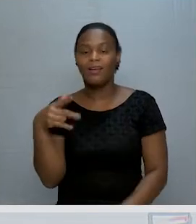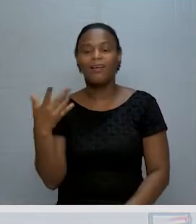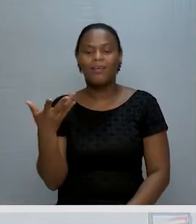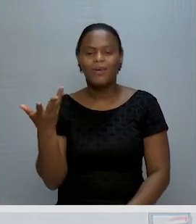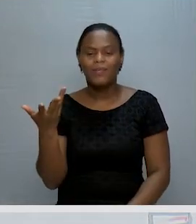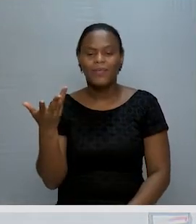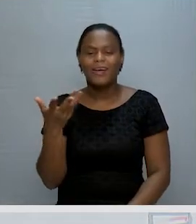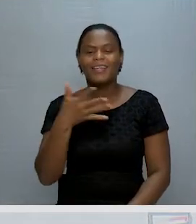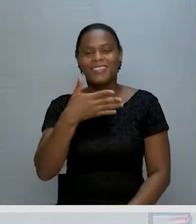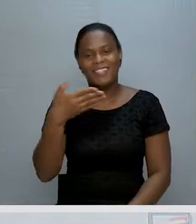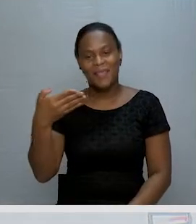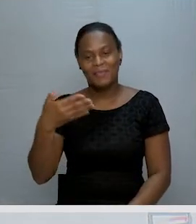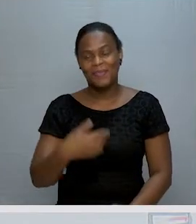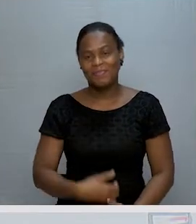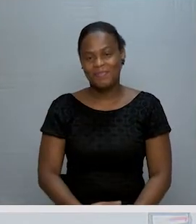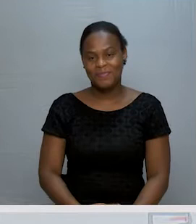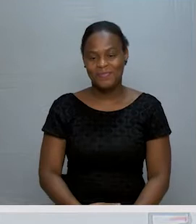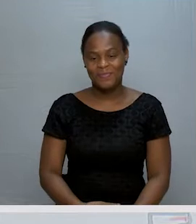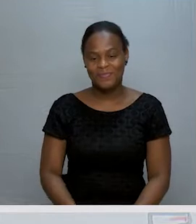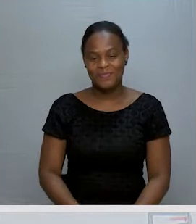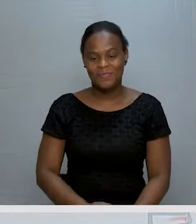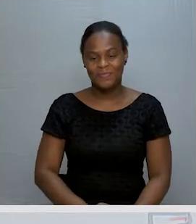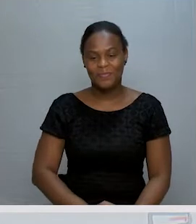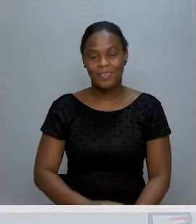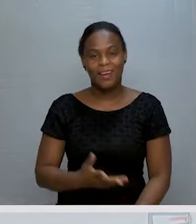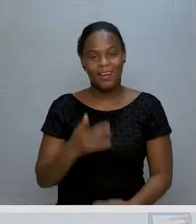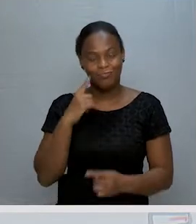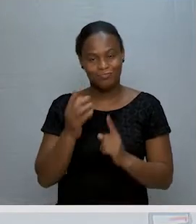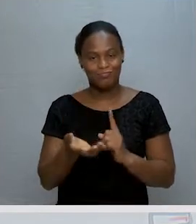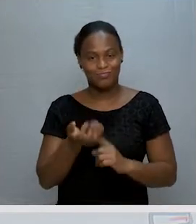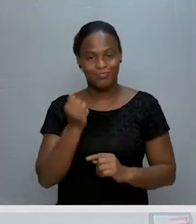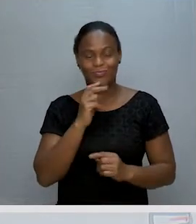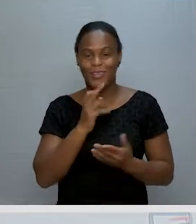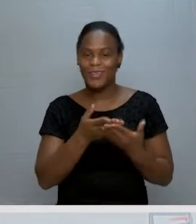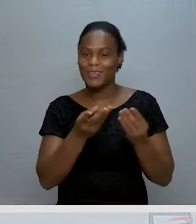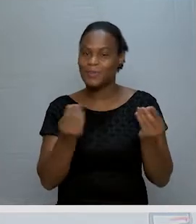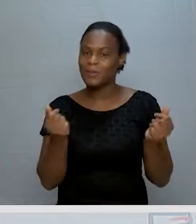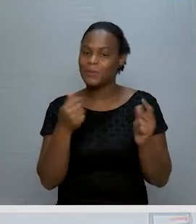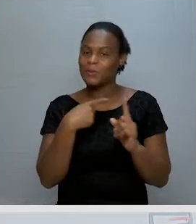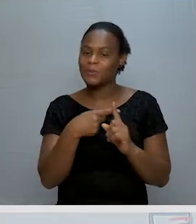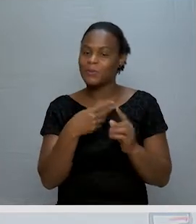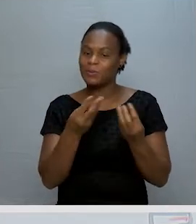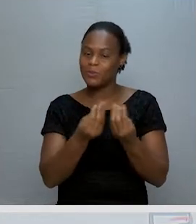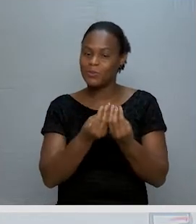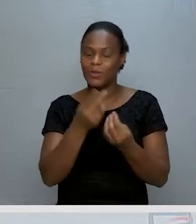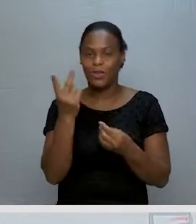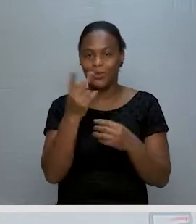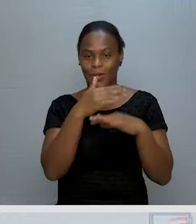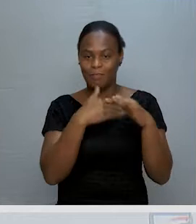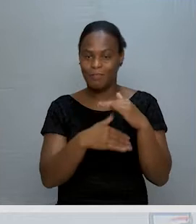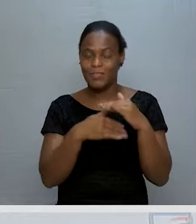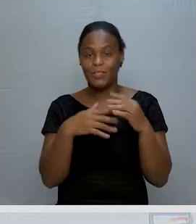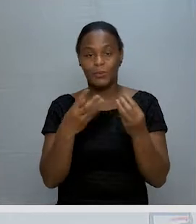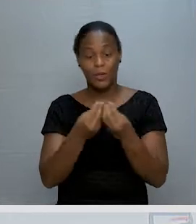a isso, 17. E assim obtemos o resultado desta soma dessas